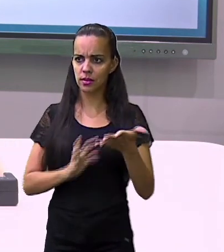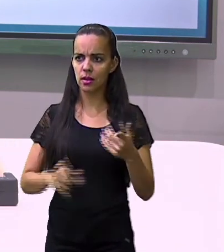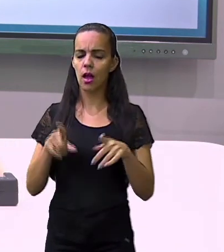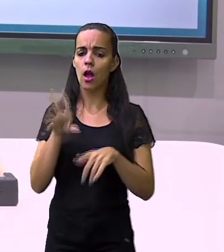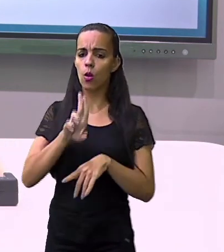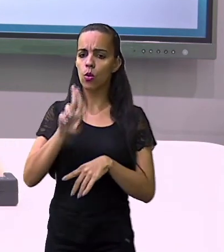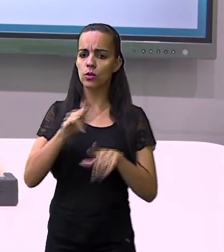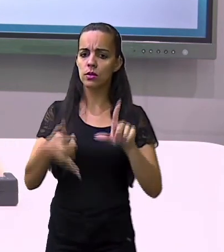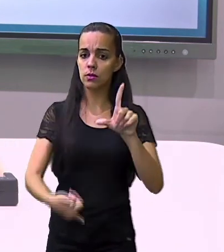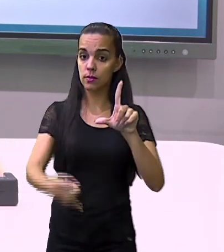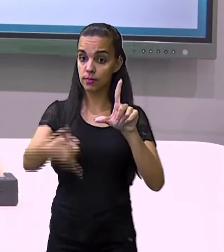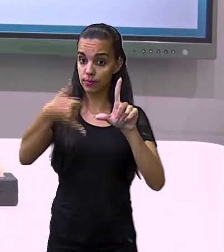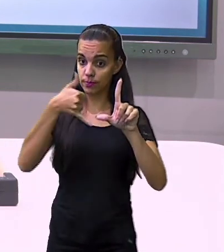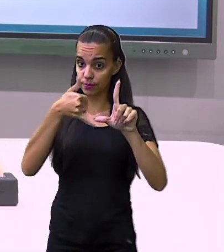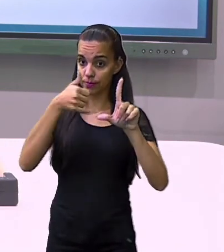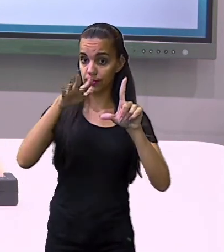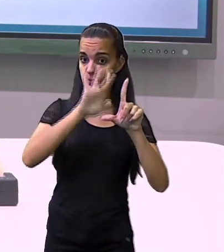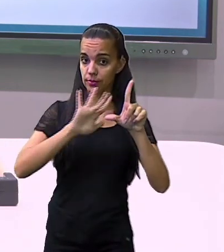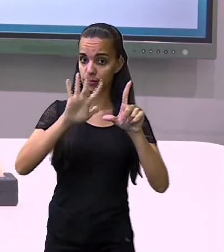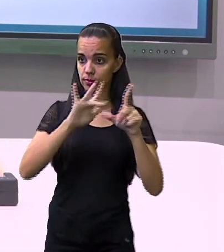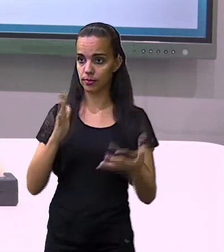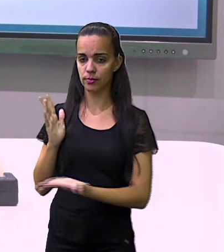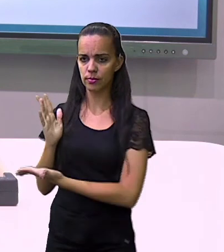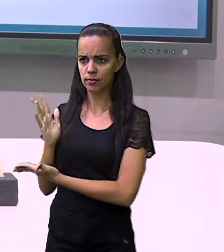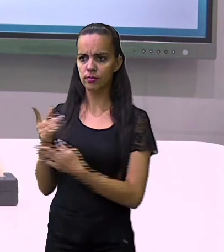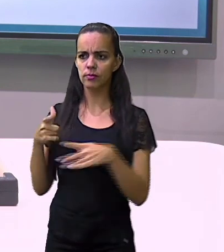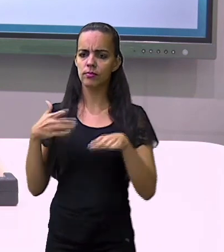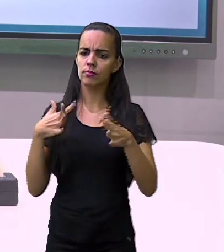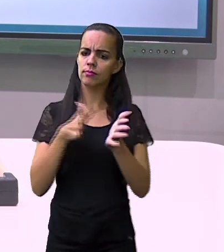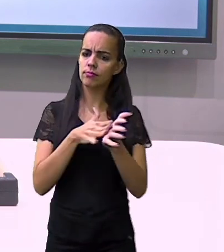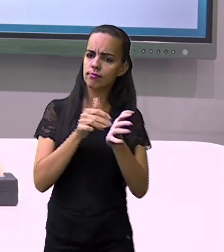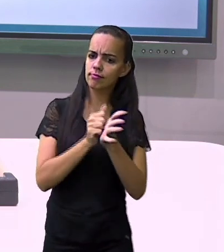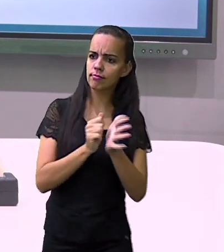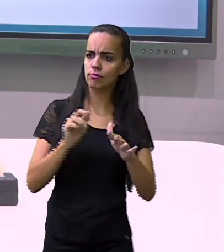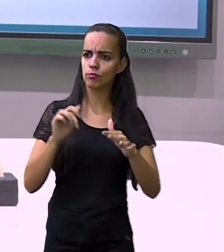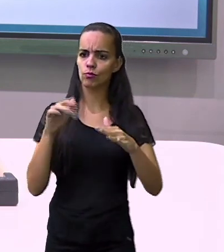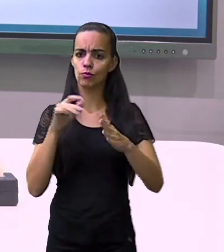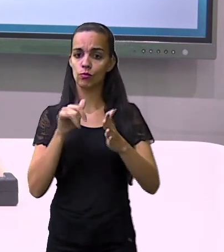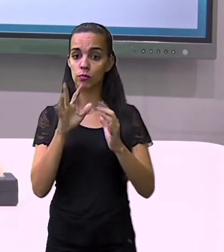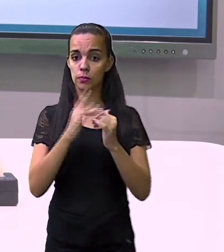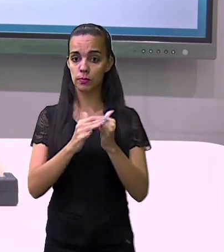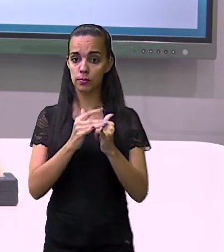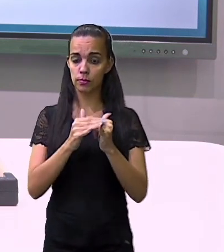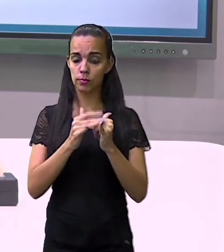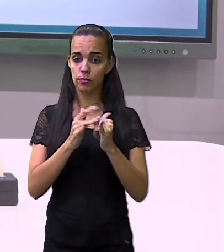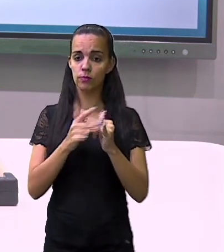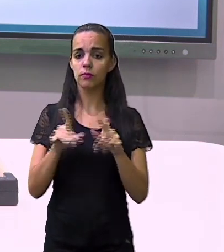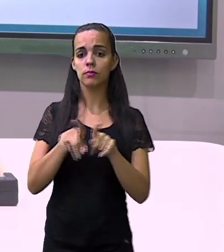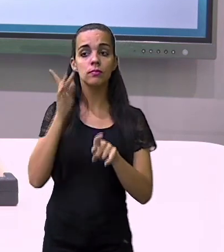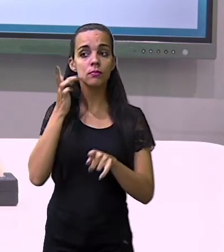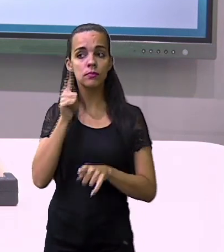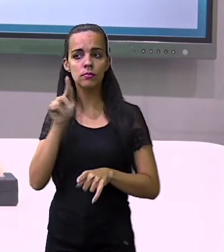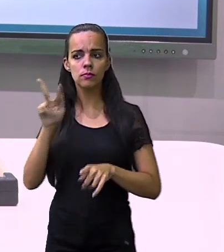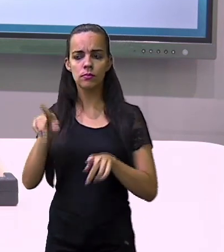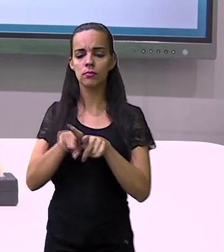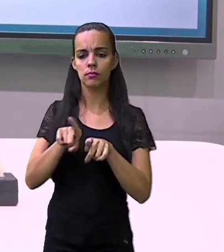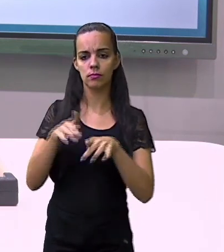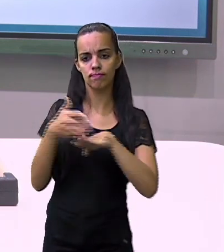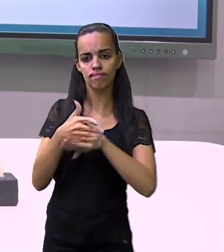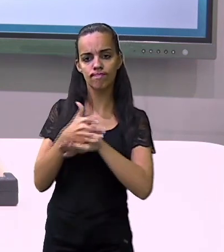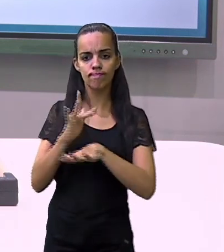seu celular na imagem que aparece no canto da tela. Se inscreva no nosso canal no YouTube, SMEDGV, e